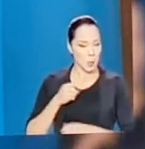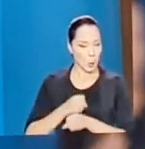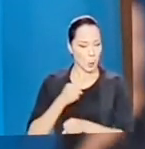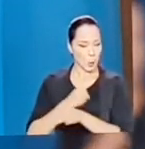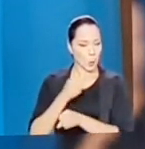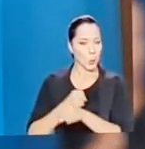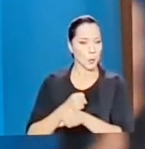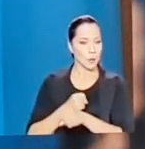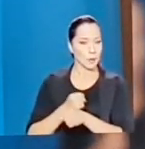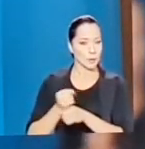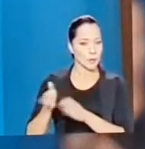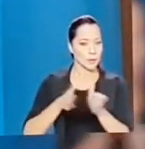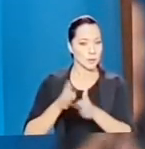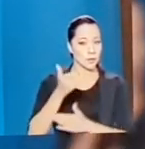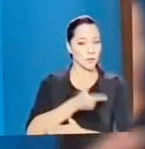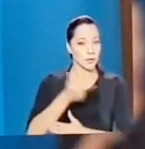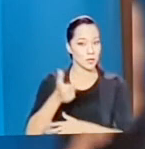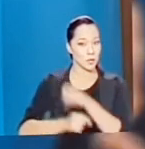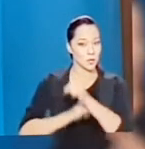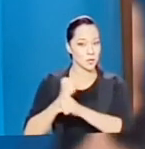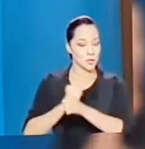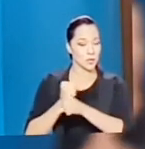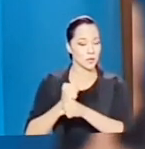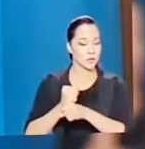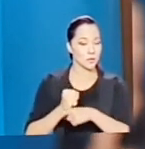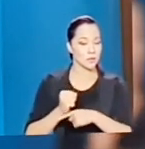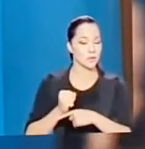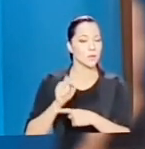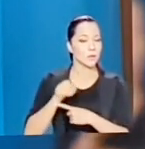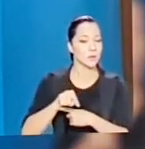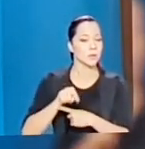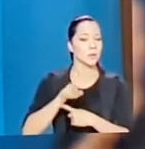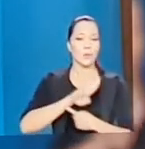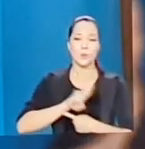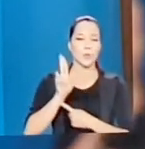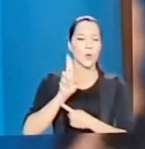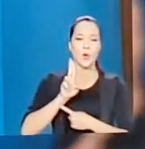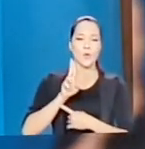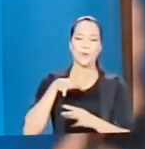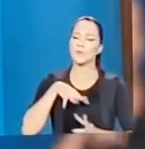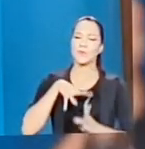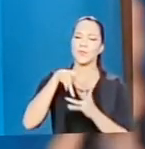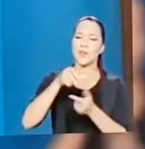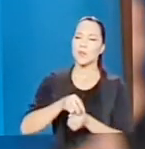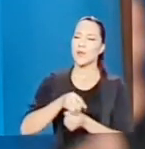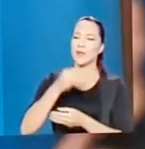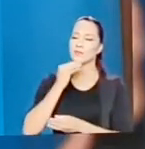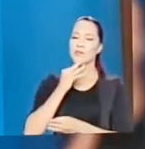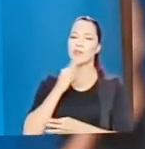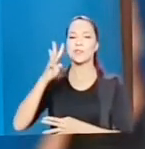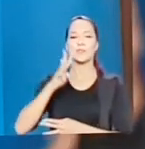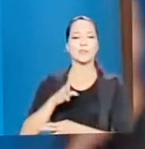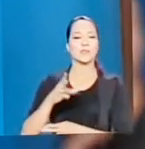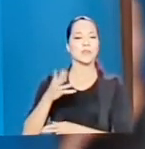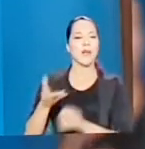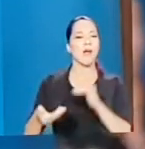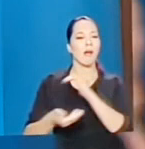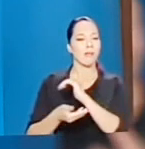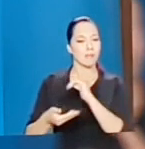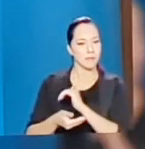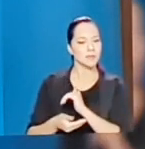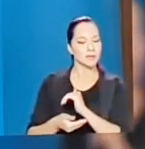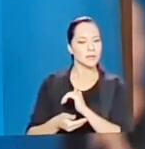quase 22 anos o renome internacional da Anvisa, membro pleno dos